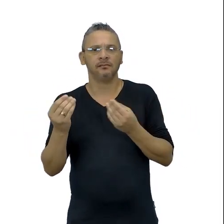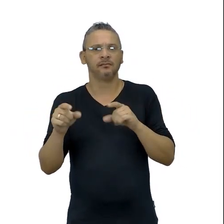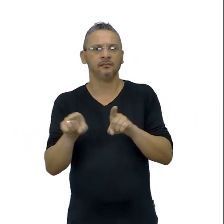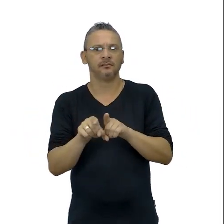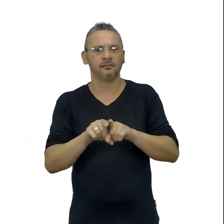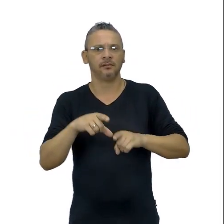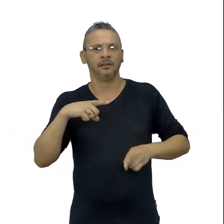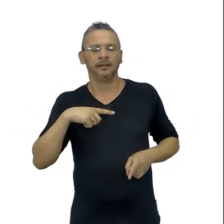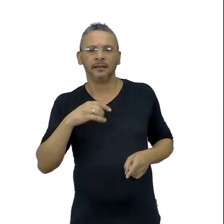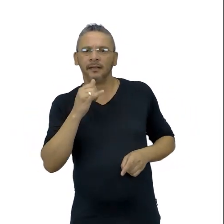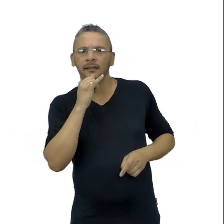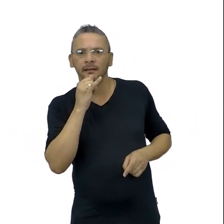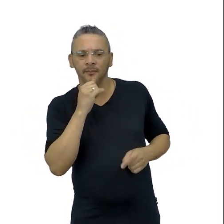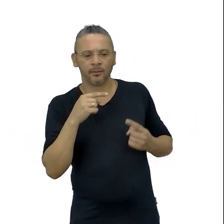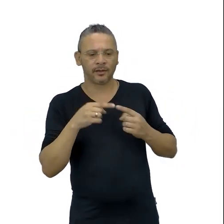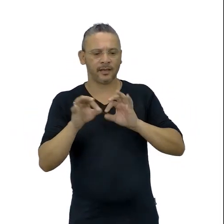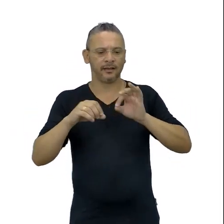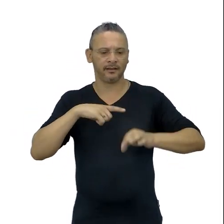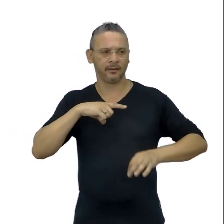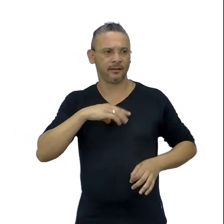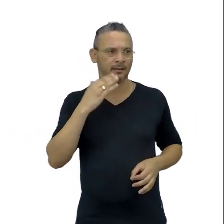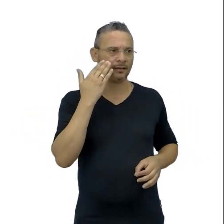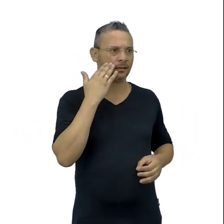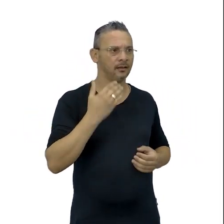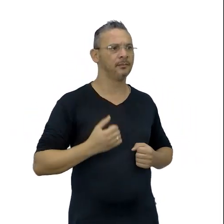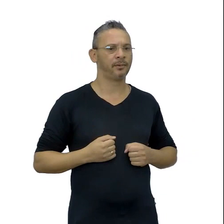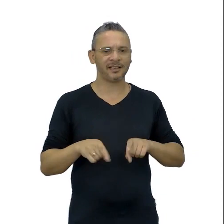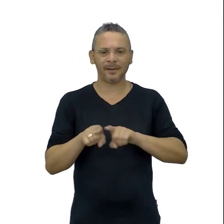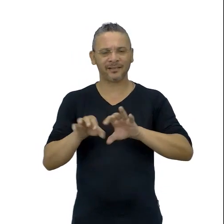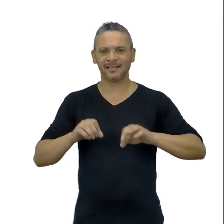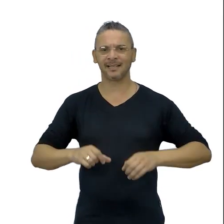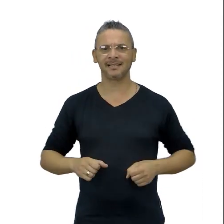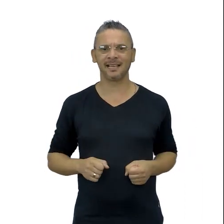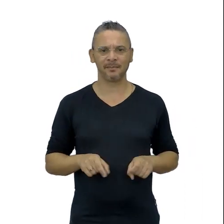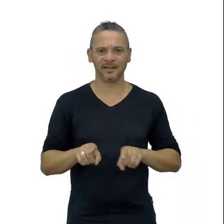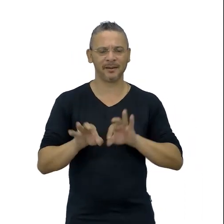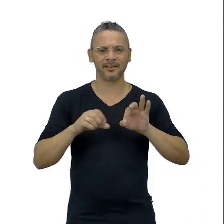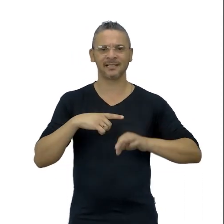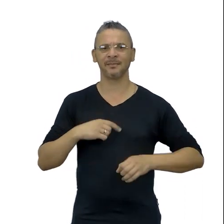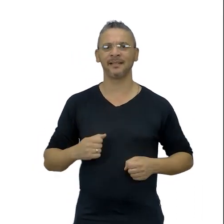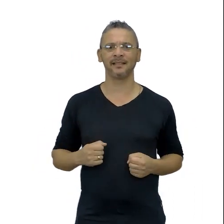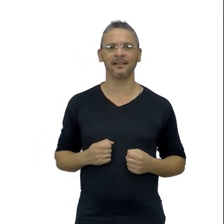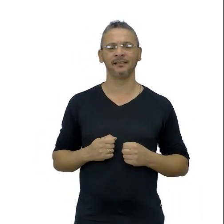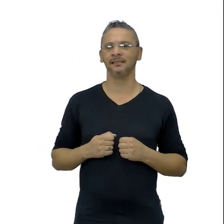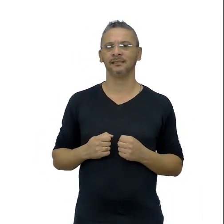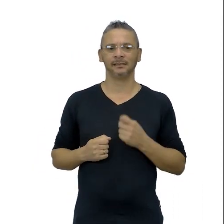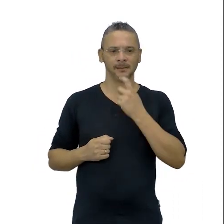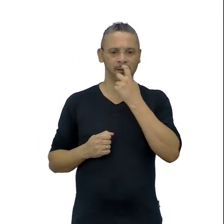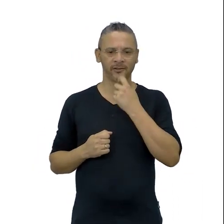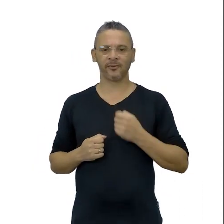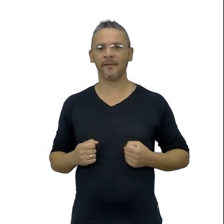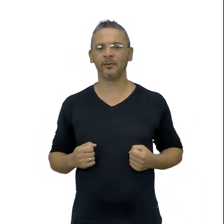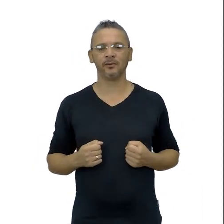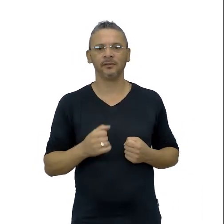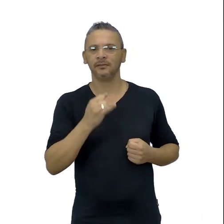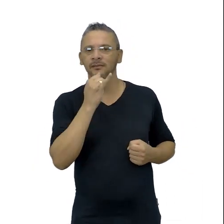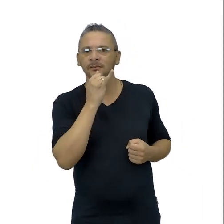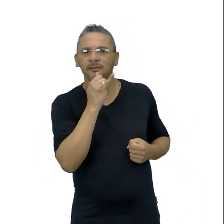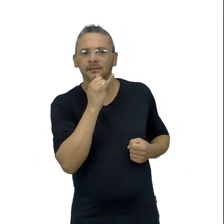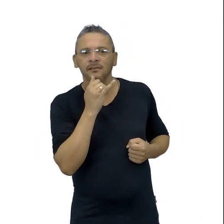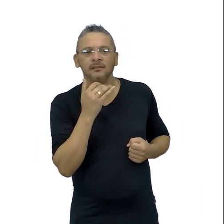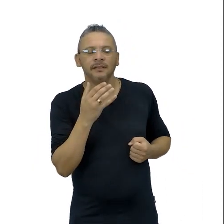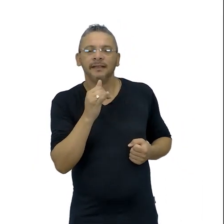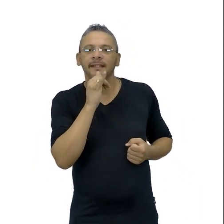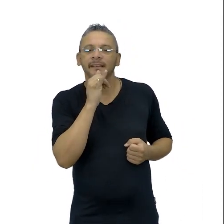a aula conversam entre si, visando recuperar e aprofundar as aprendizagens. Então, por exemplo, aqui embaixo,